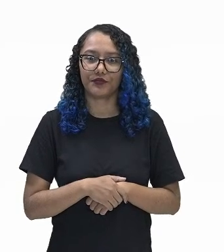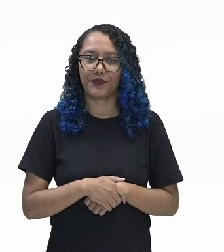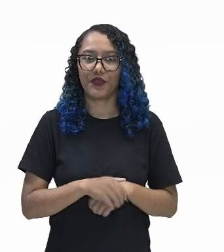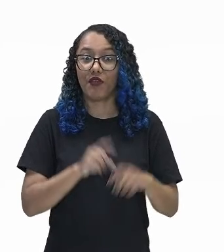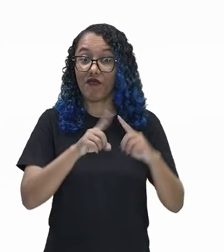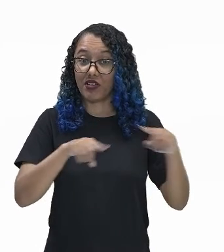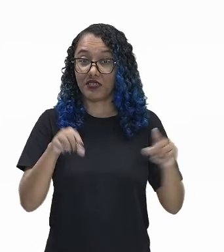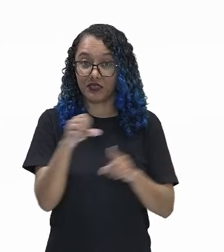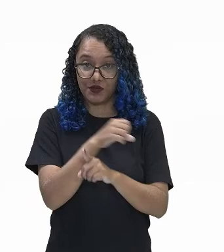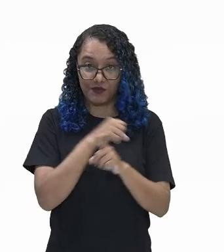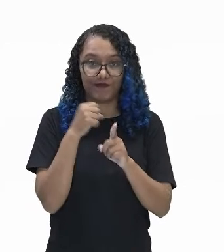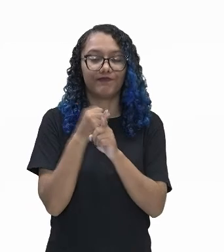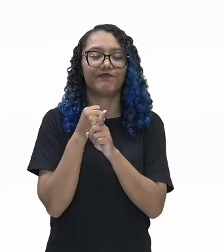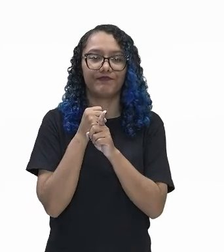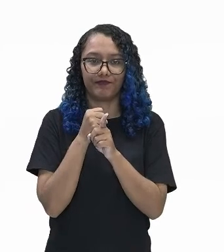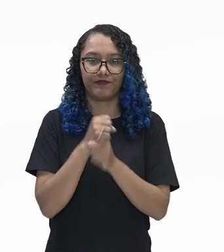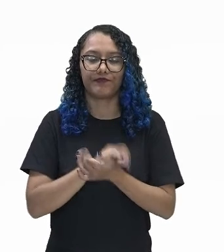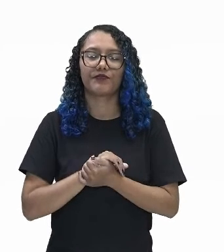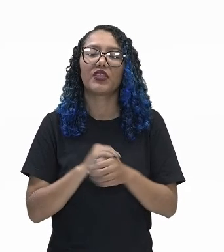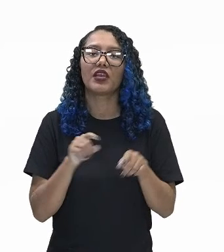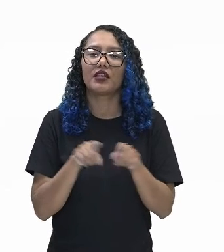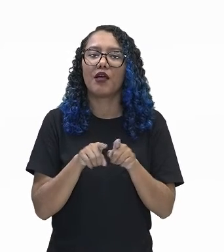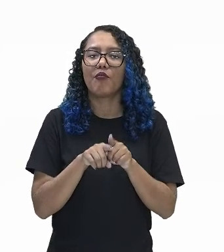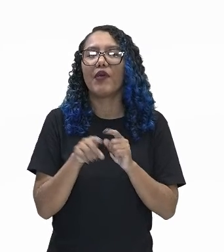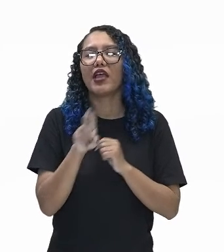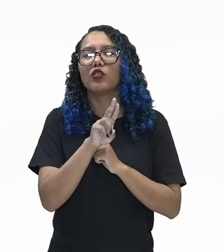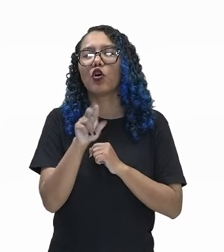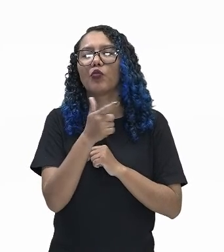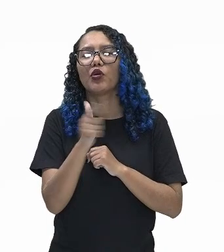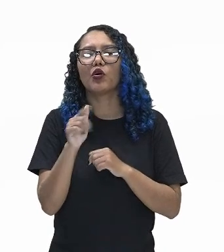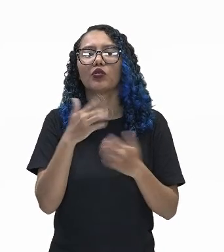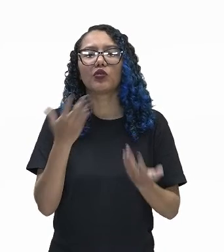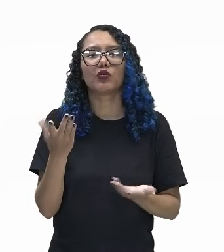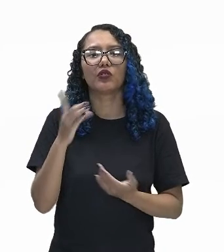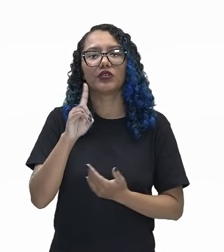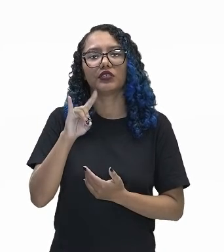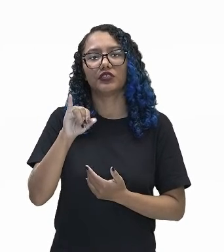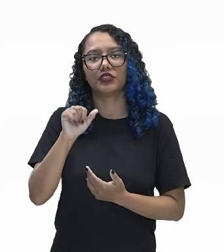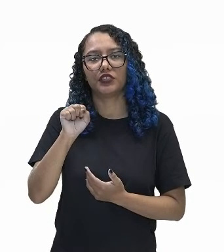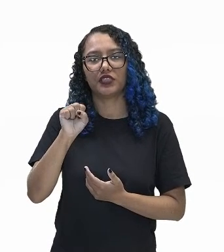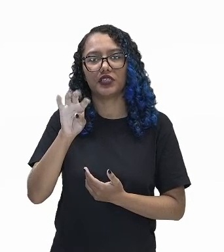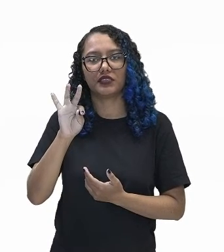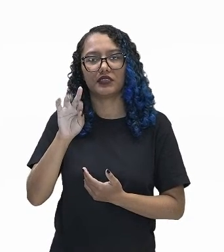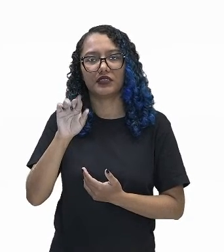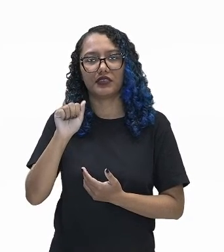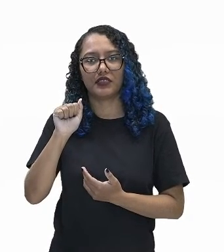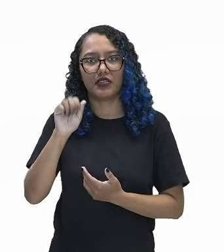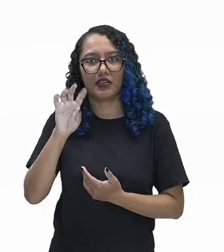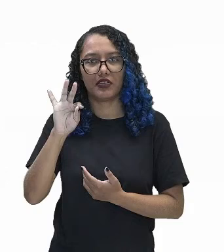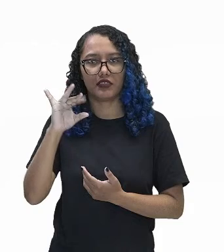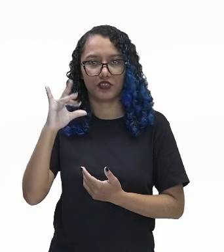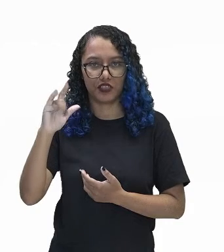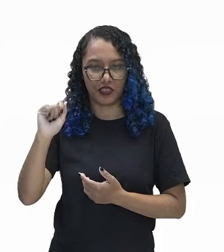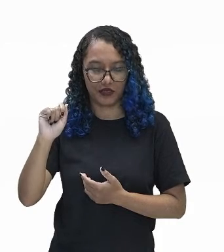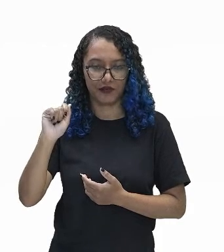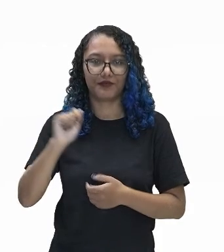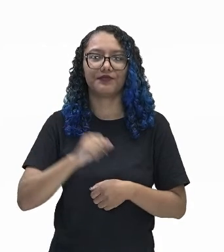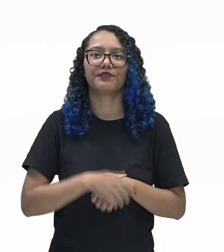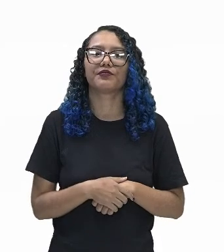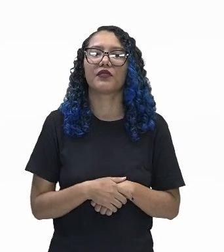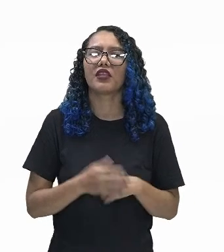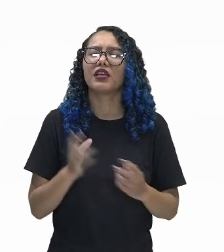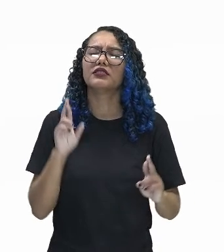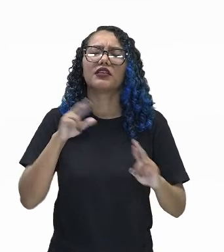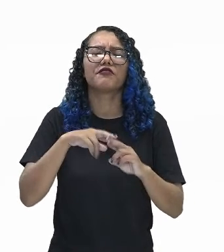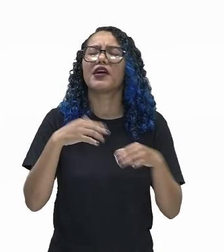variação social, também chamada de diastrática. Social ou diastrática. Está